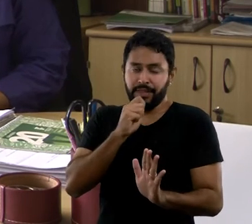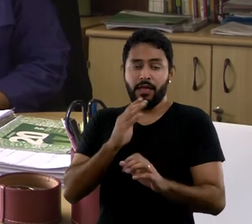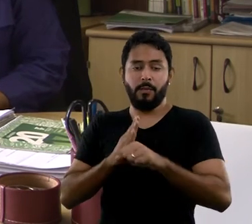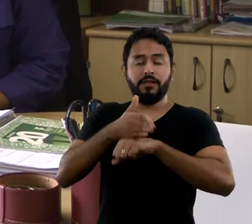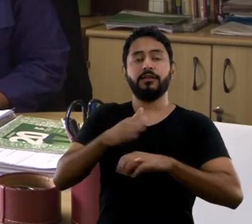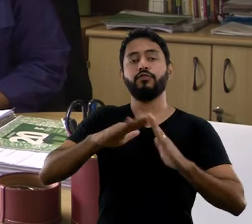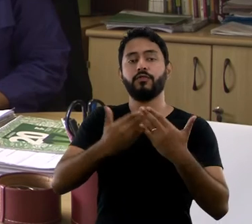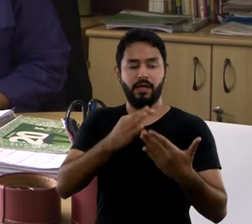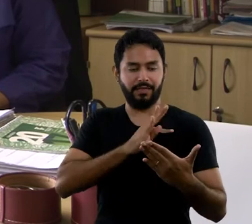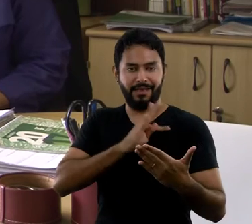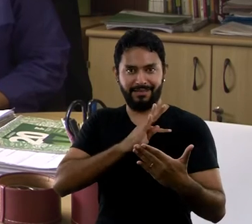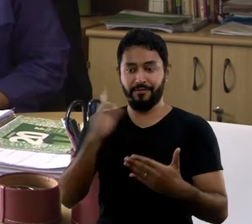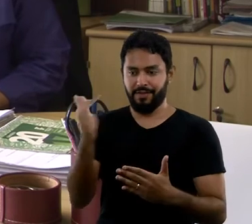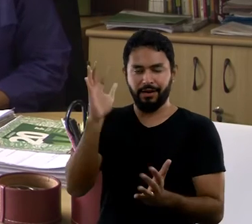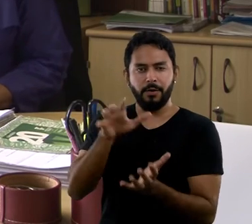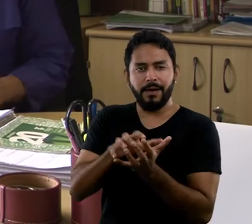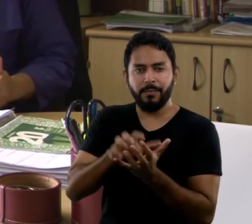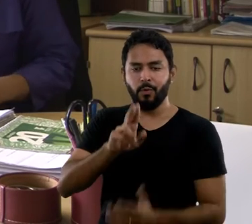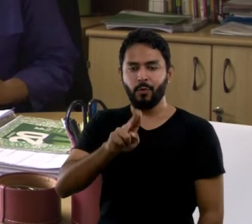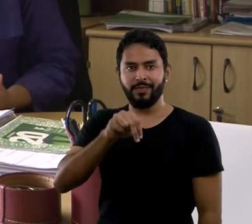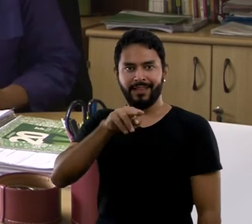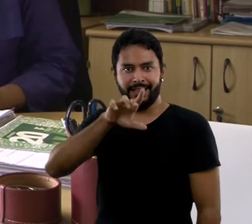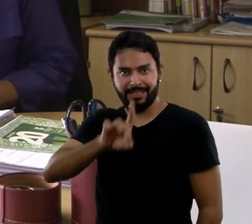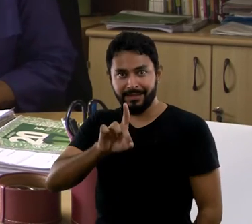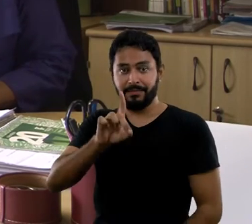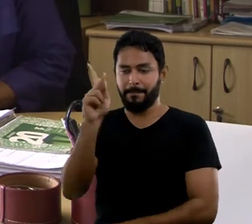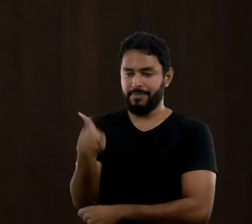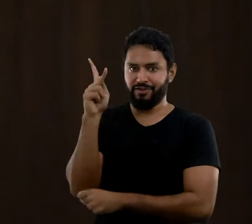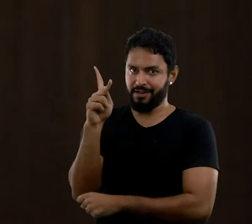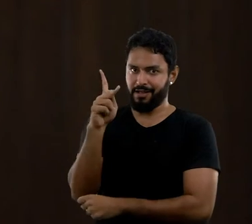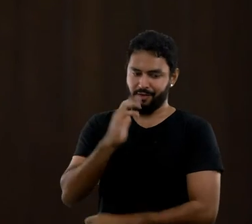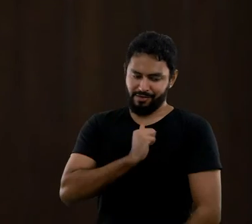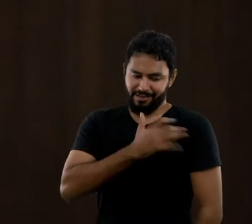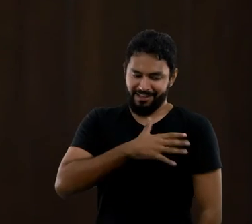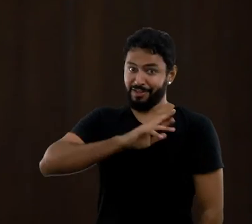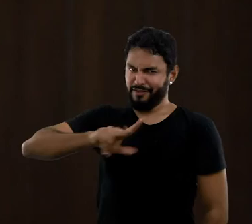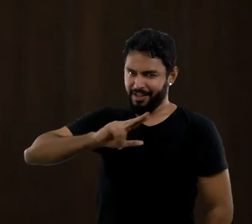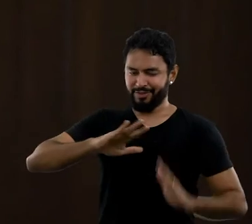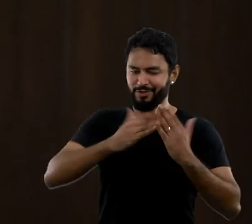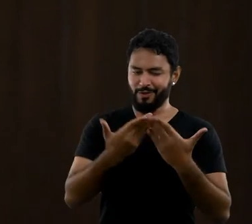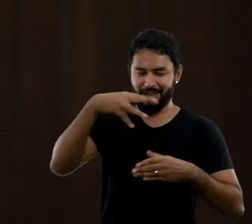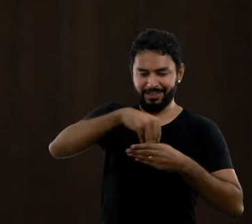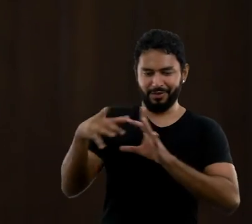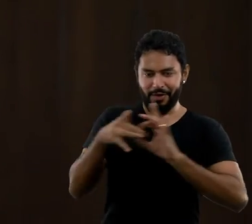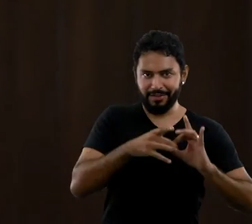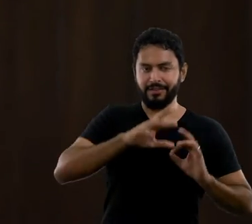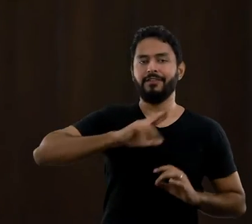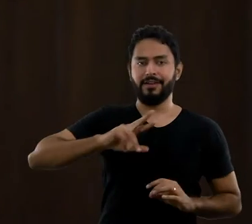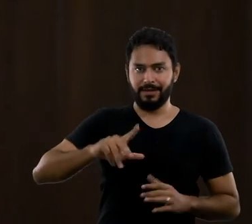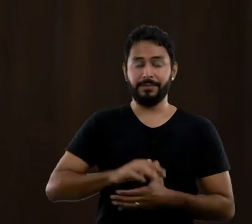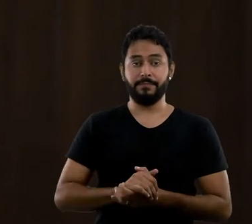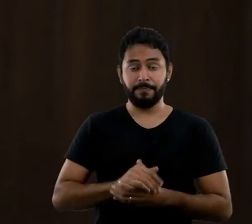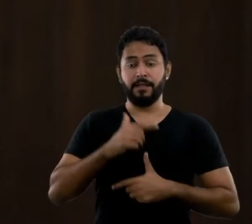UNED Pesqueira. Não era Campus Pesqueira ainda, tinha outra lógica de funcionamento. Trabalhei no Campus Pesqueira por 12 anos.